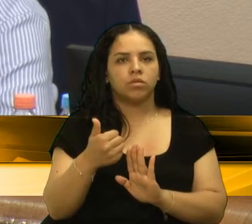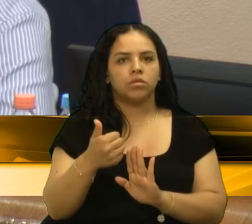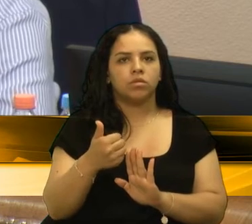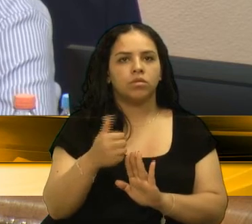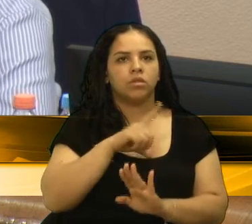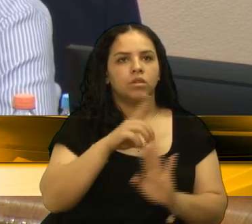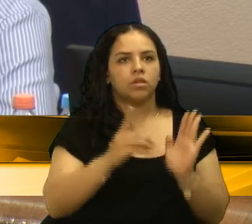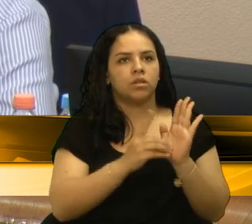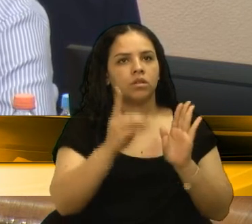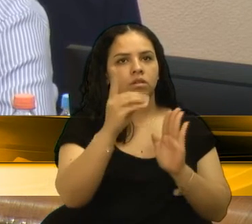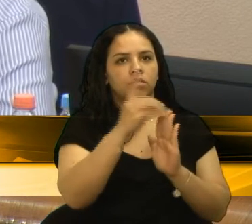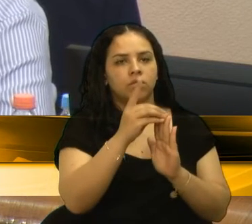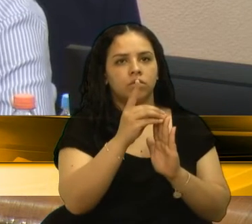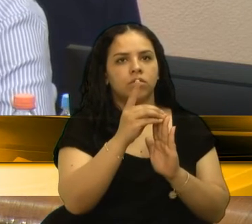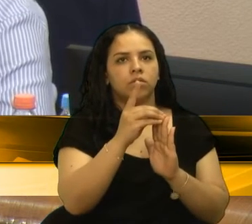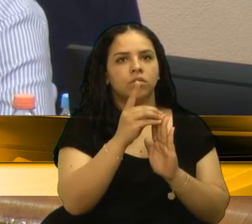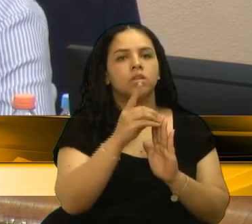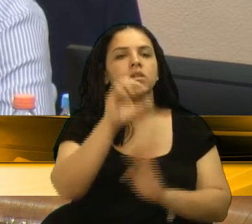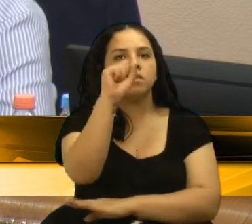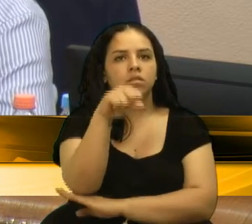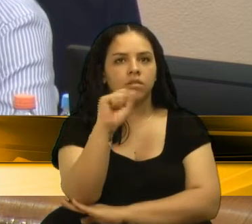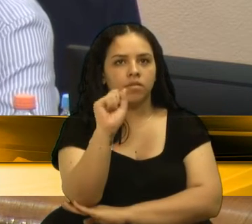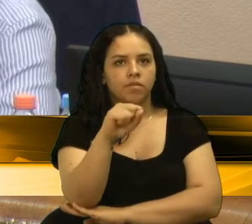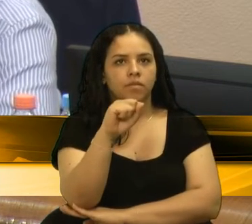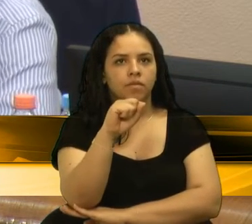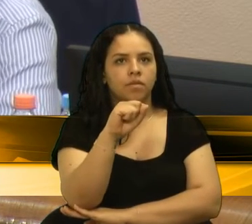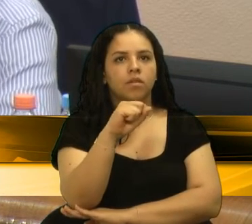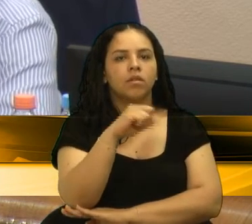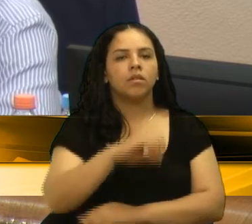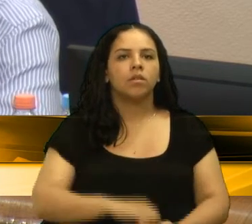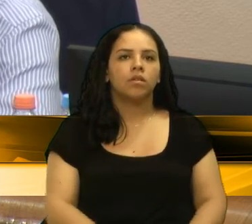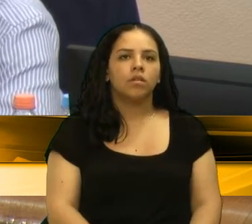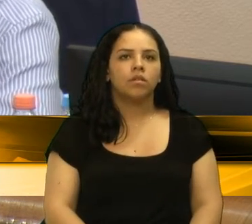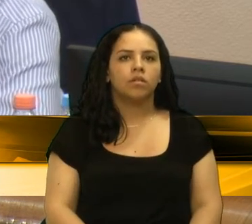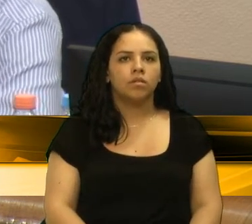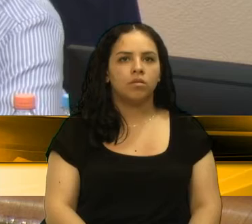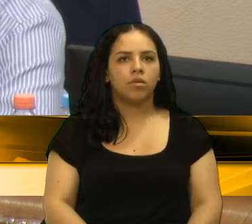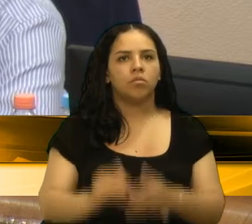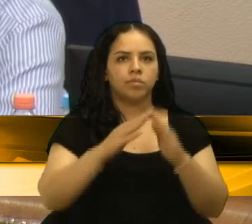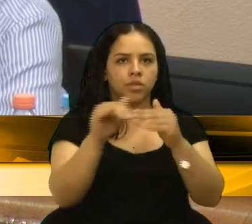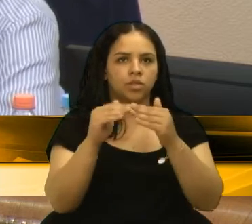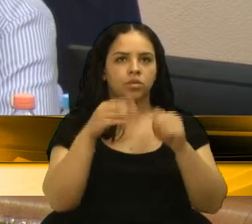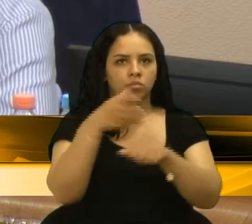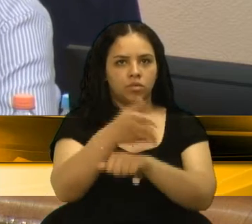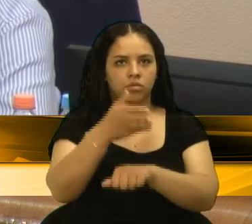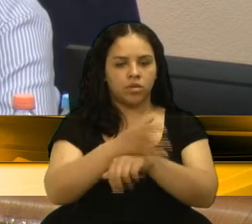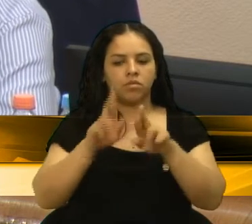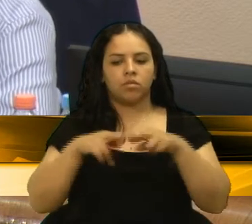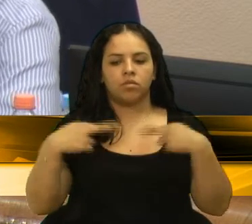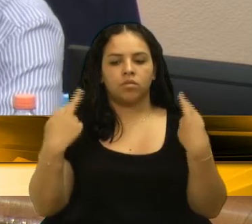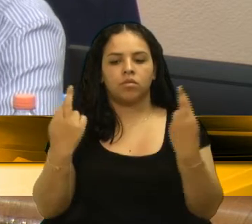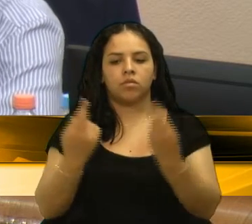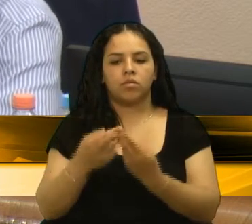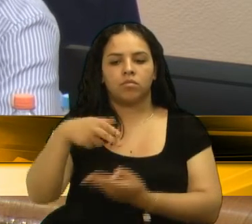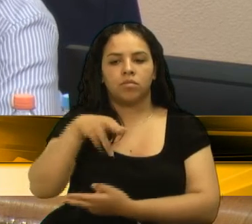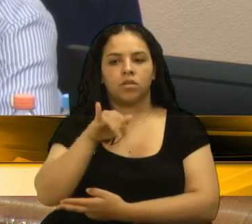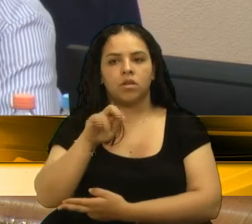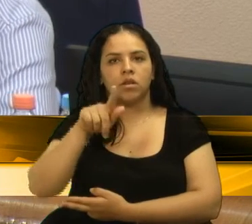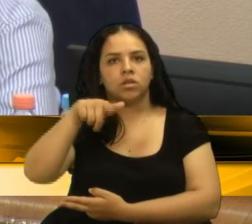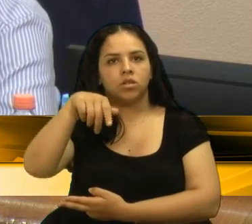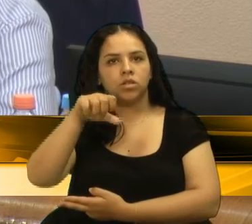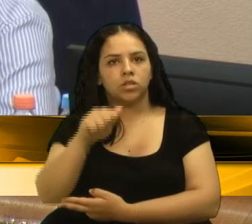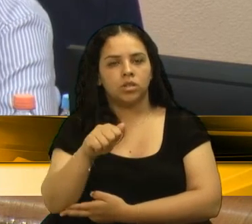decreto. Senhora Mirângela, sim. Doutora Cássia, foi essa uma solicitação dos participantes da reunião pública, doutora Mirângela? Foi